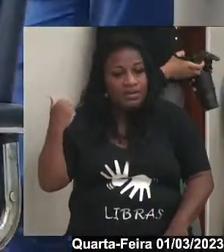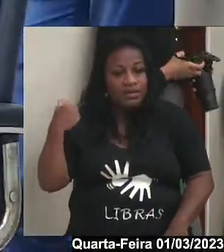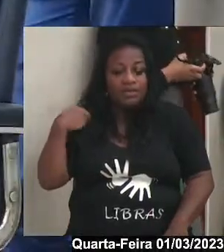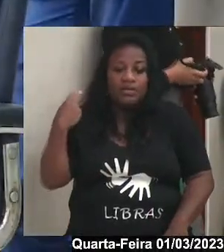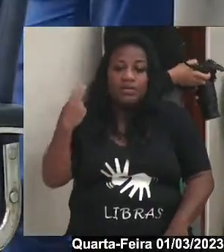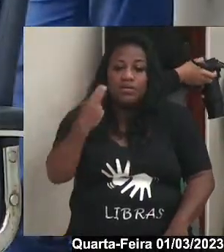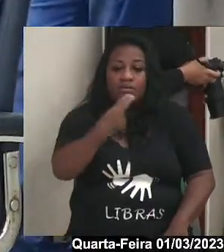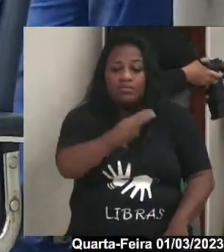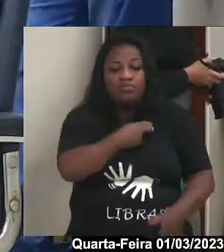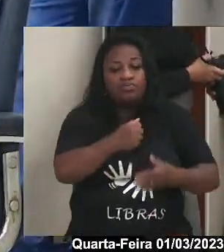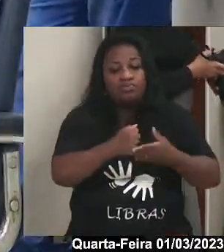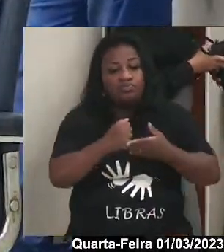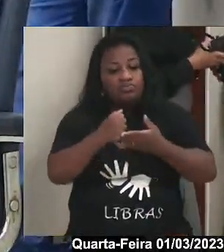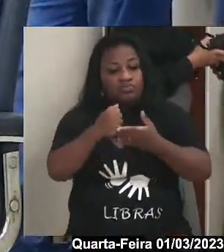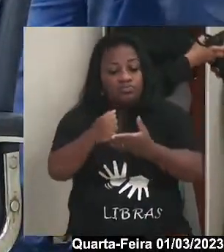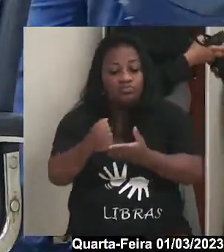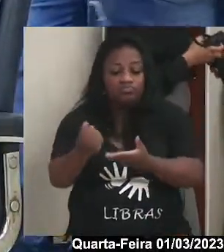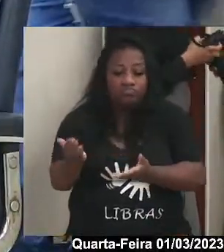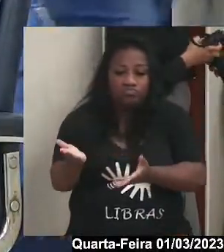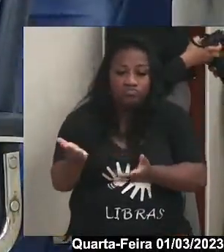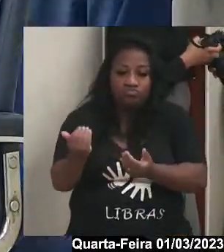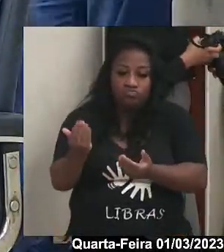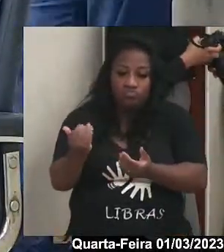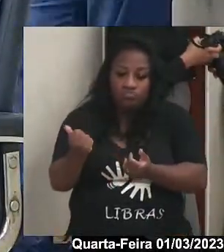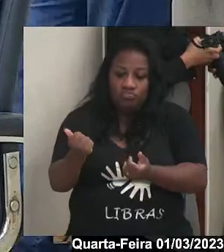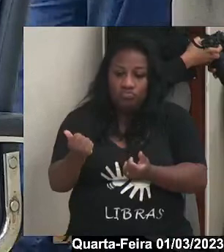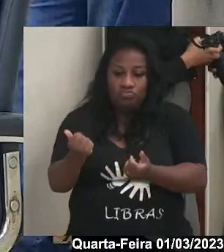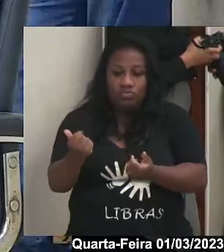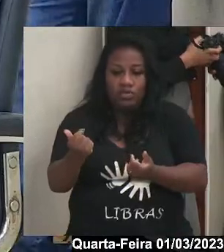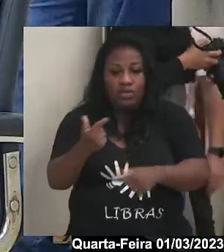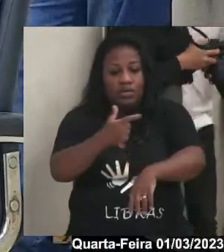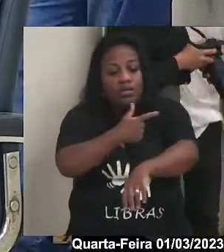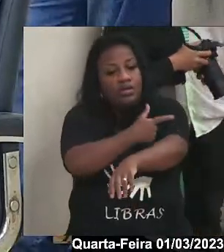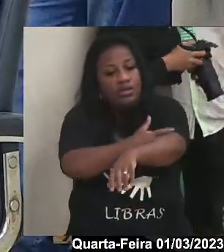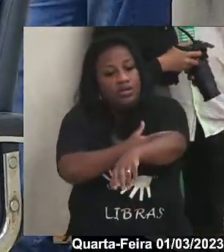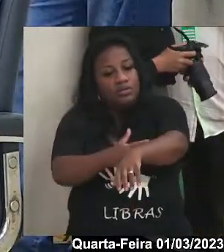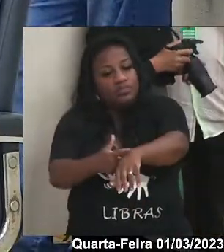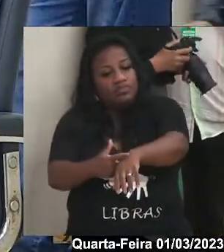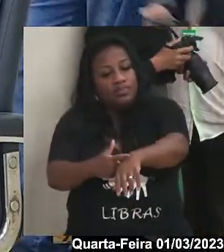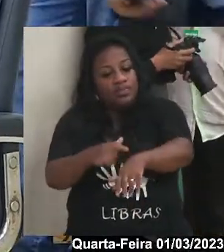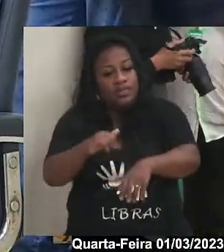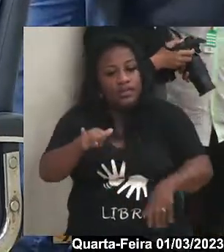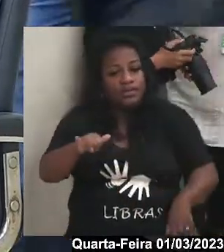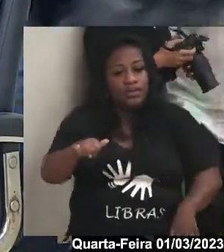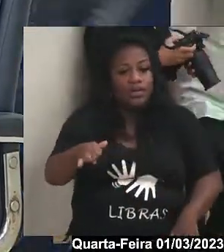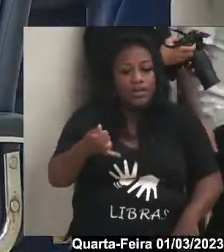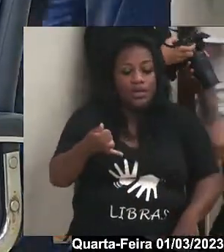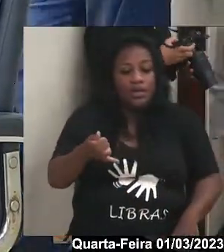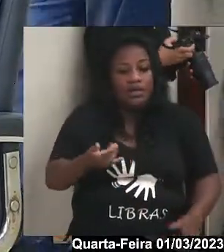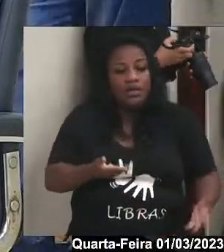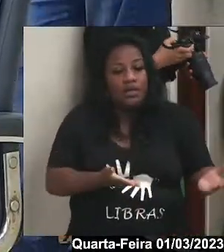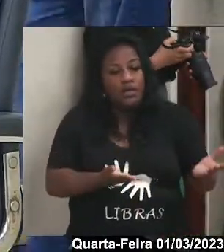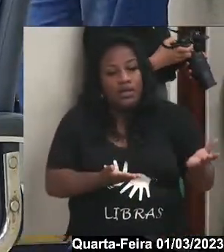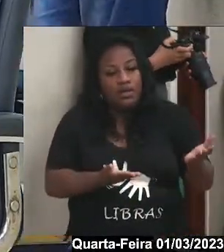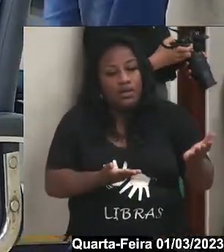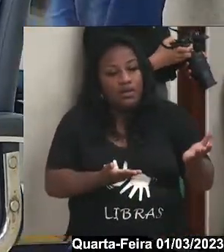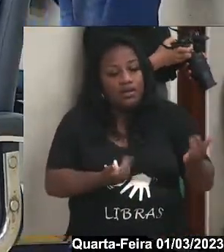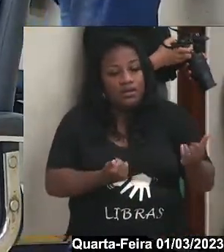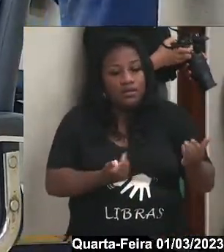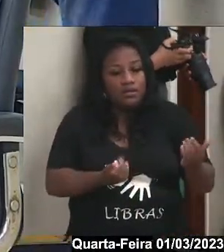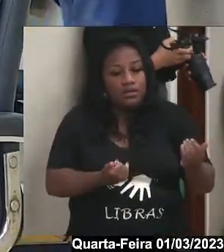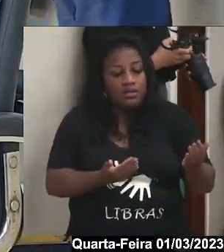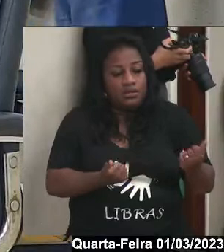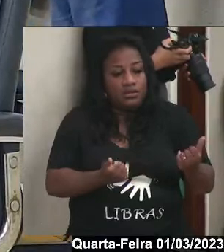nossa juventude, para a nossa população, políticas públicas, educacionais e de oportunidades para o jovem de periferia